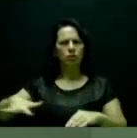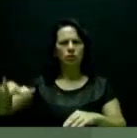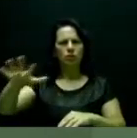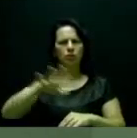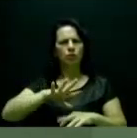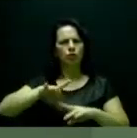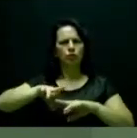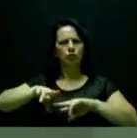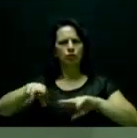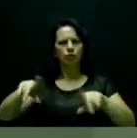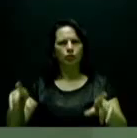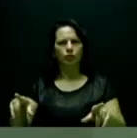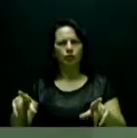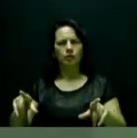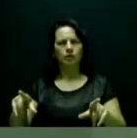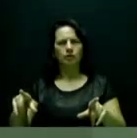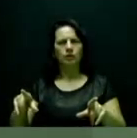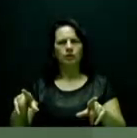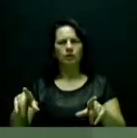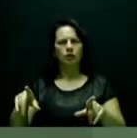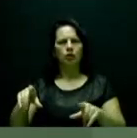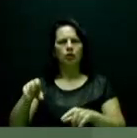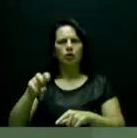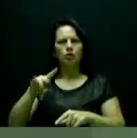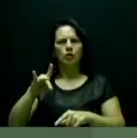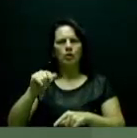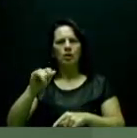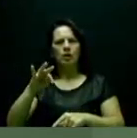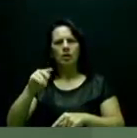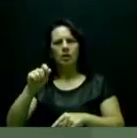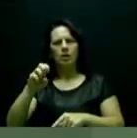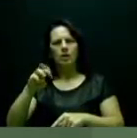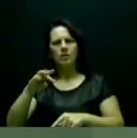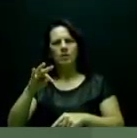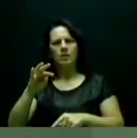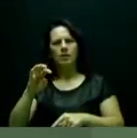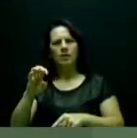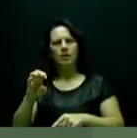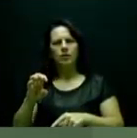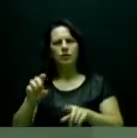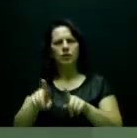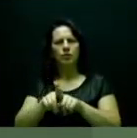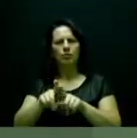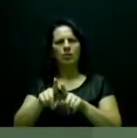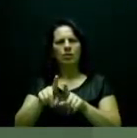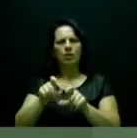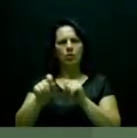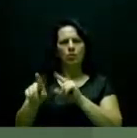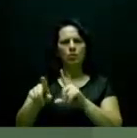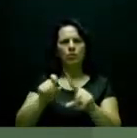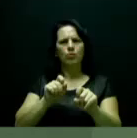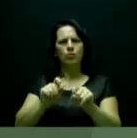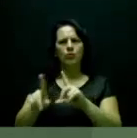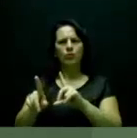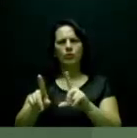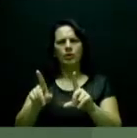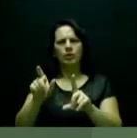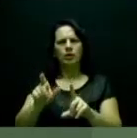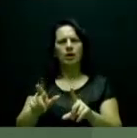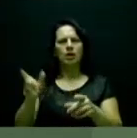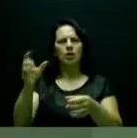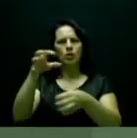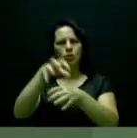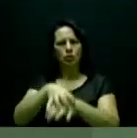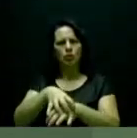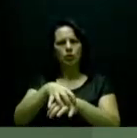totalmente adversa. Foi violentamente, né? Foi uma publicação para atingir, né, o seio da